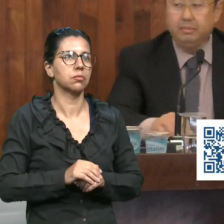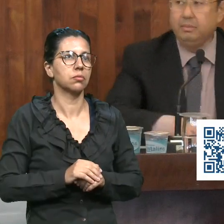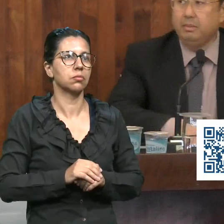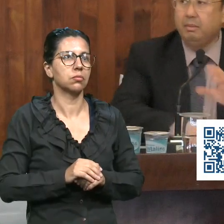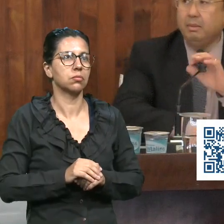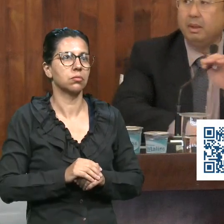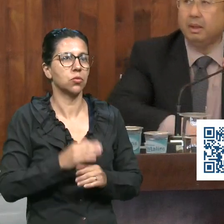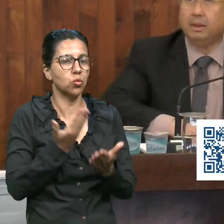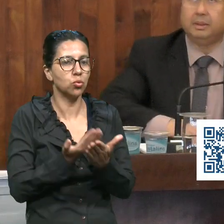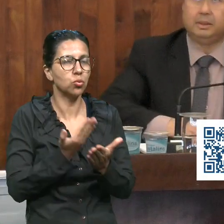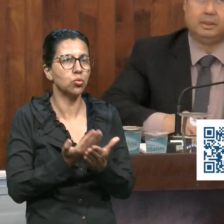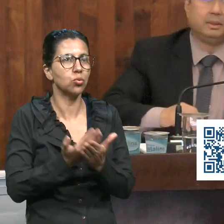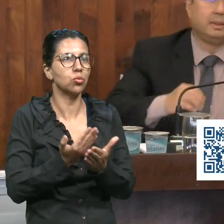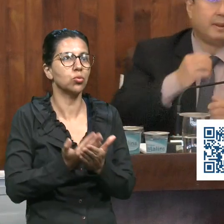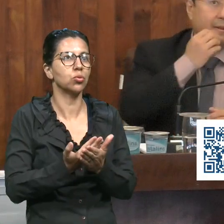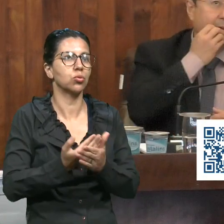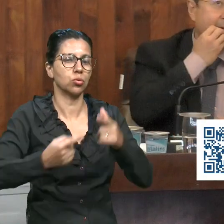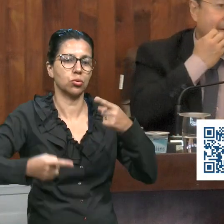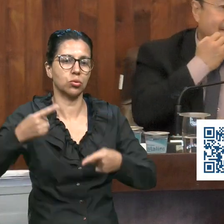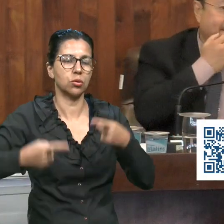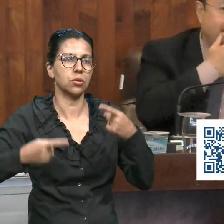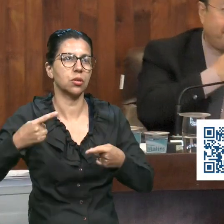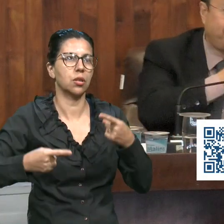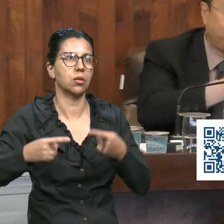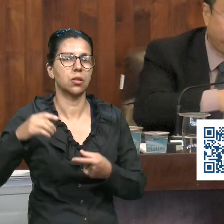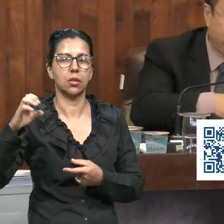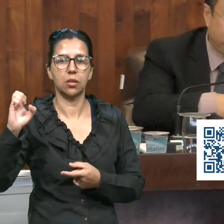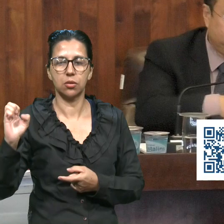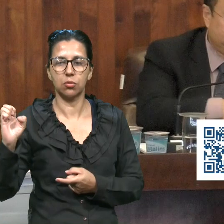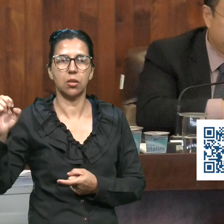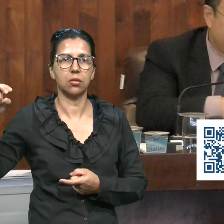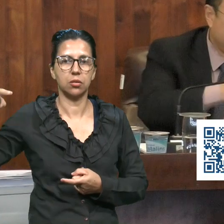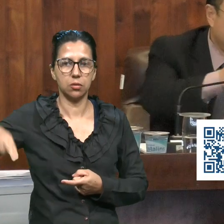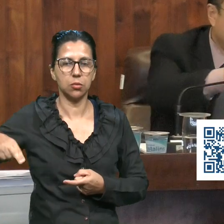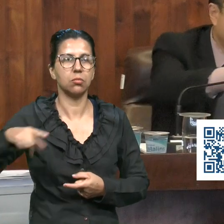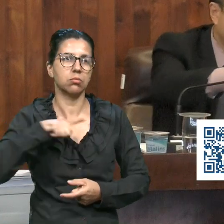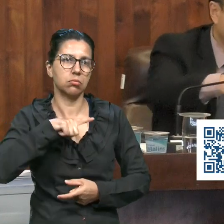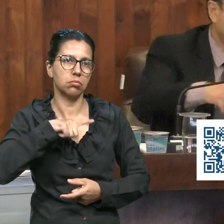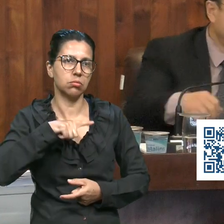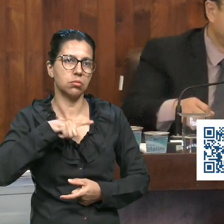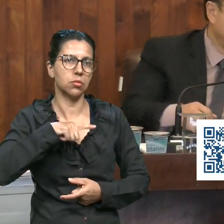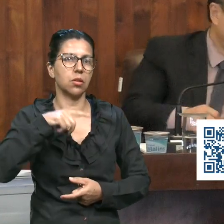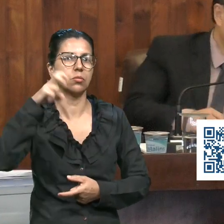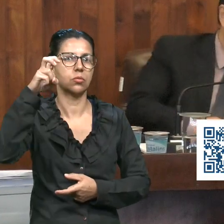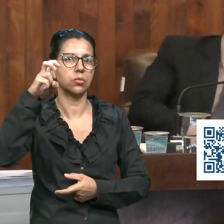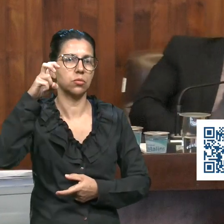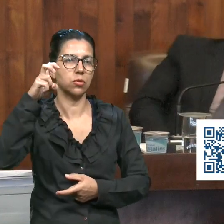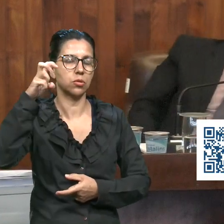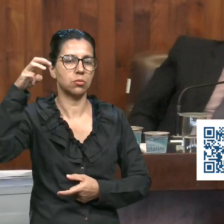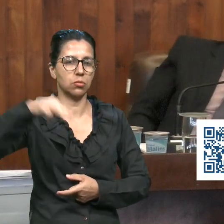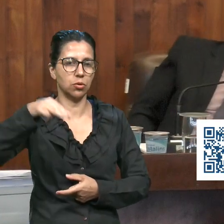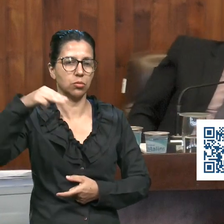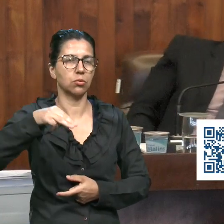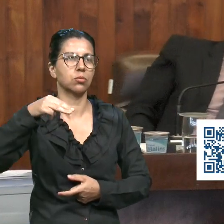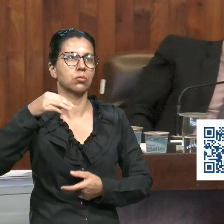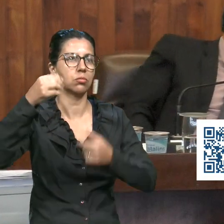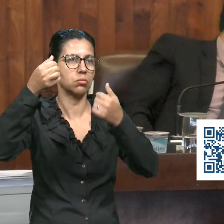Requerimento está em discussão. Escrito seu autor, vereador Eduardo Nascimento, tem a tribuna por 5 minutos.